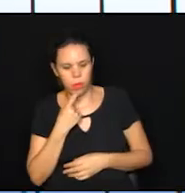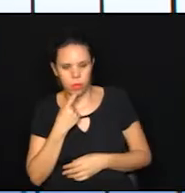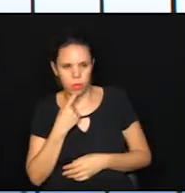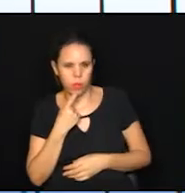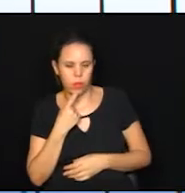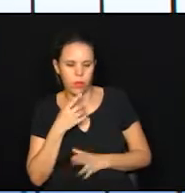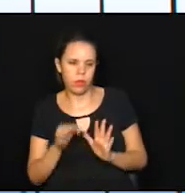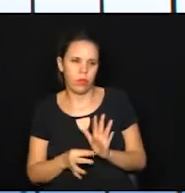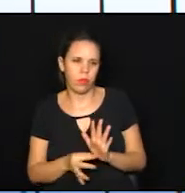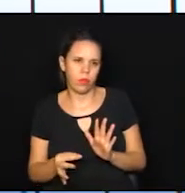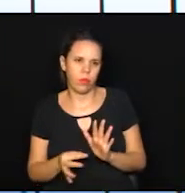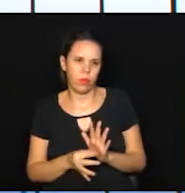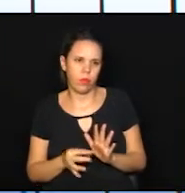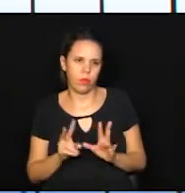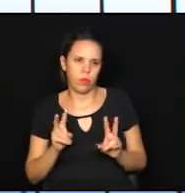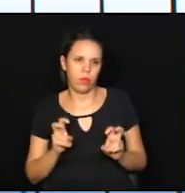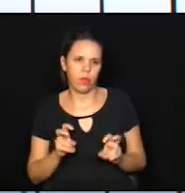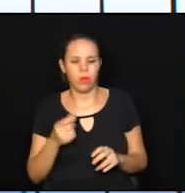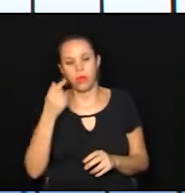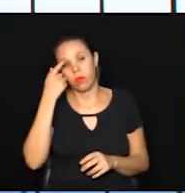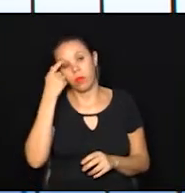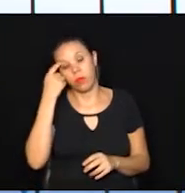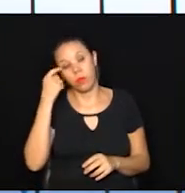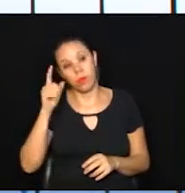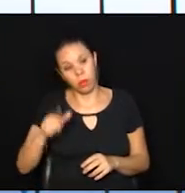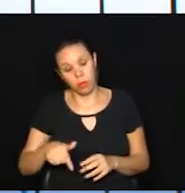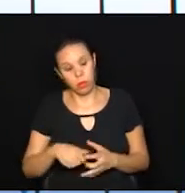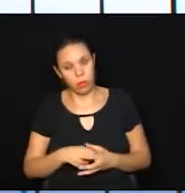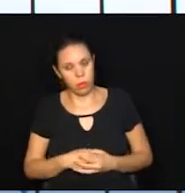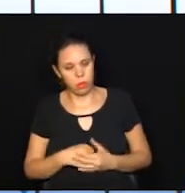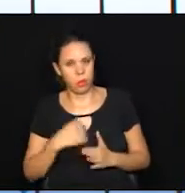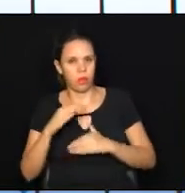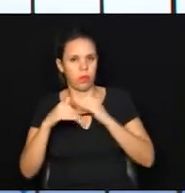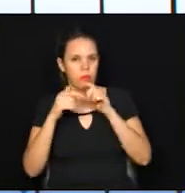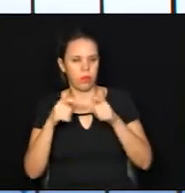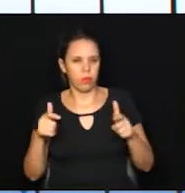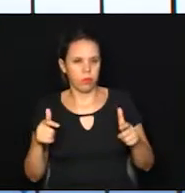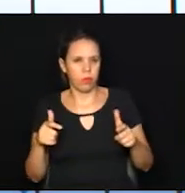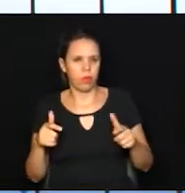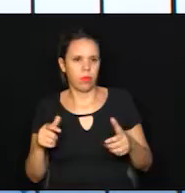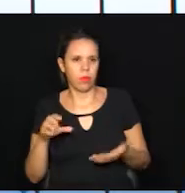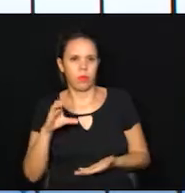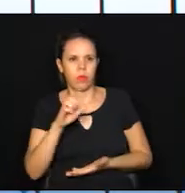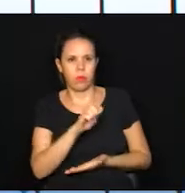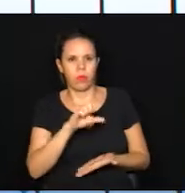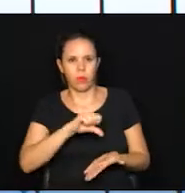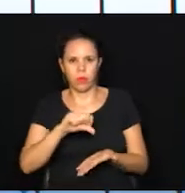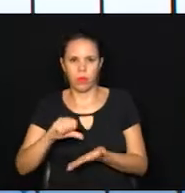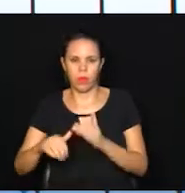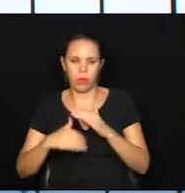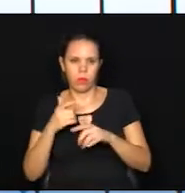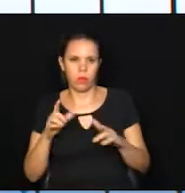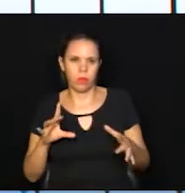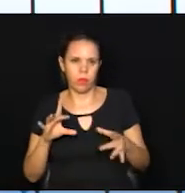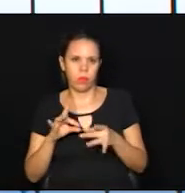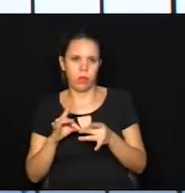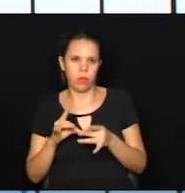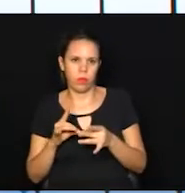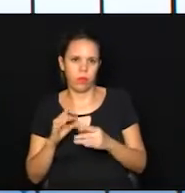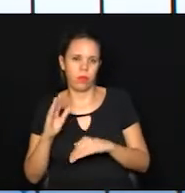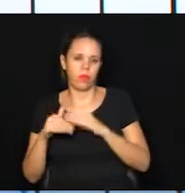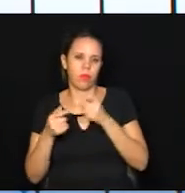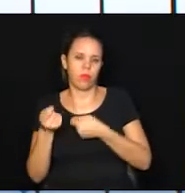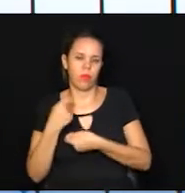as sugestões ainda sobre este tema, que é a evolução ali do distrito do Campo Grande, que reúne